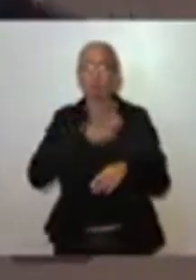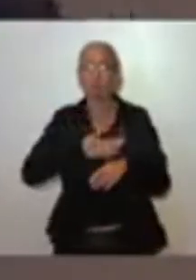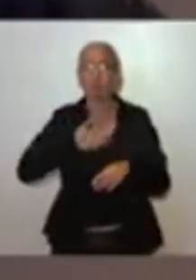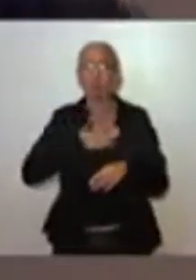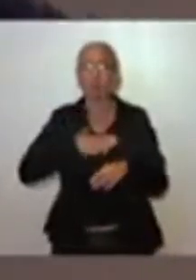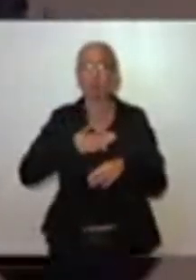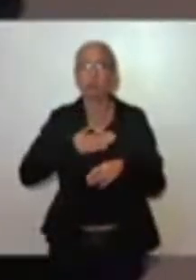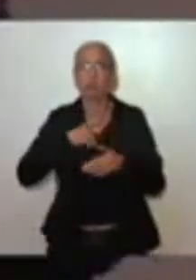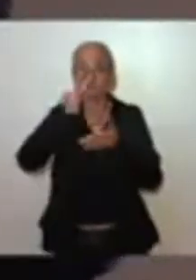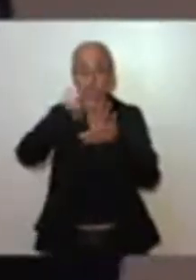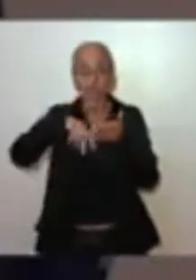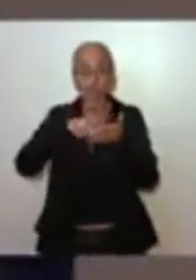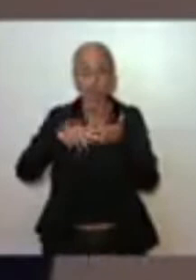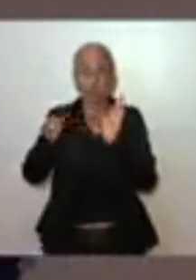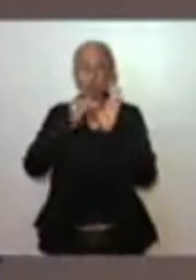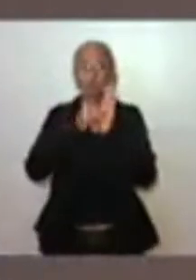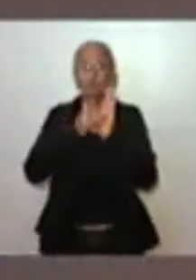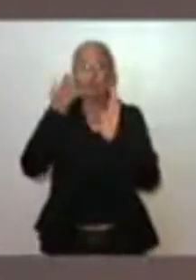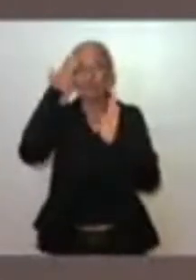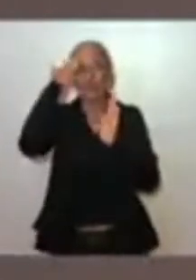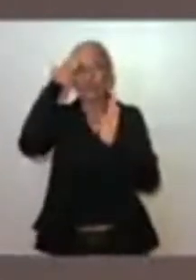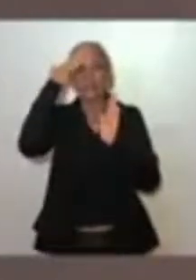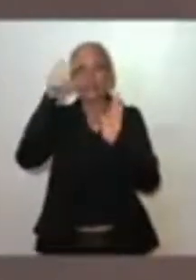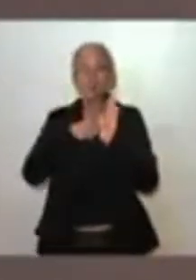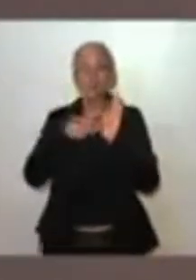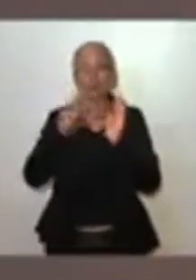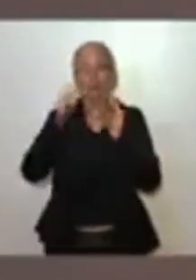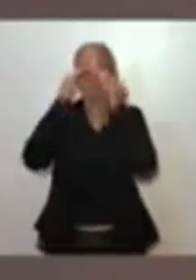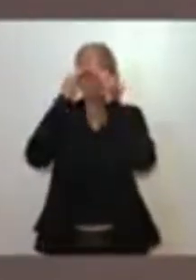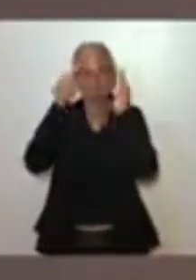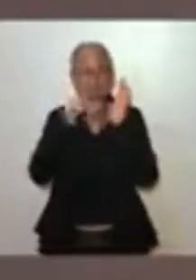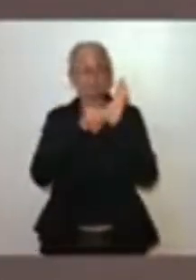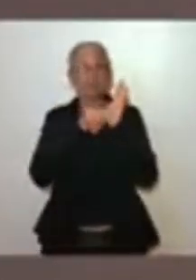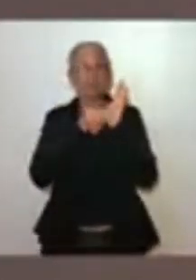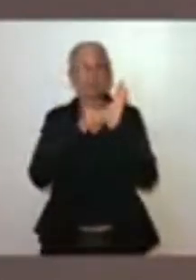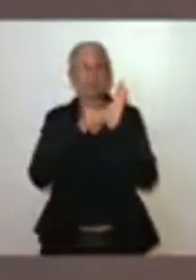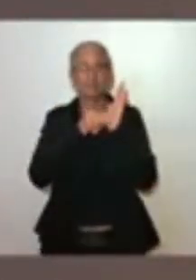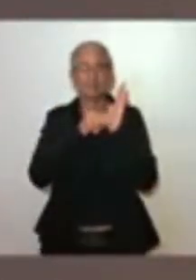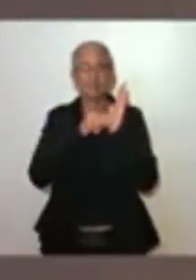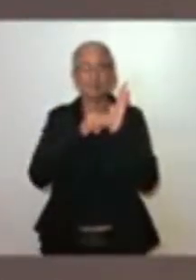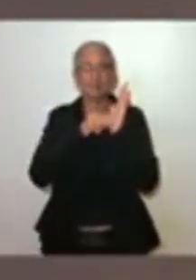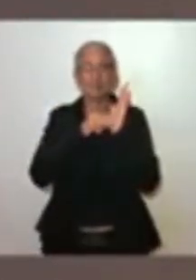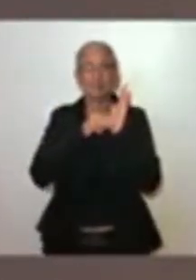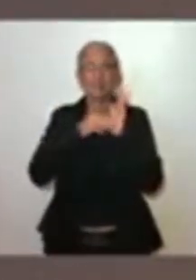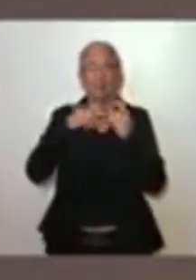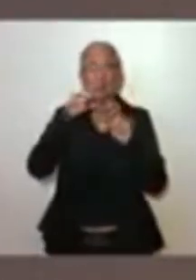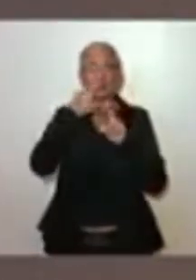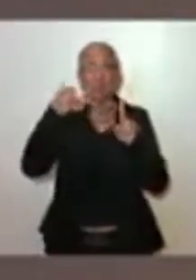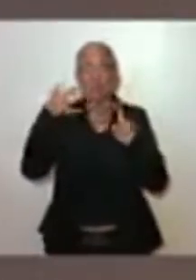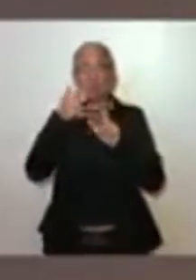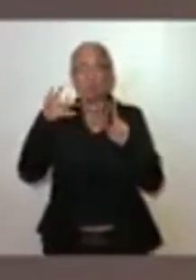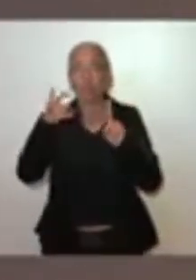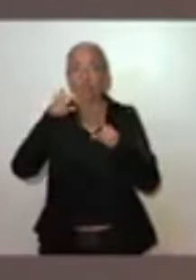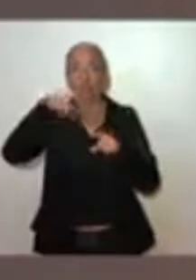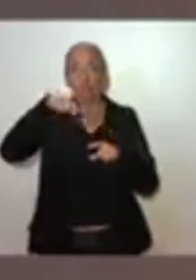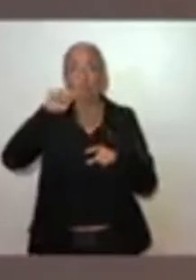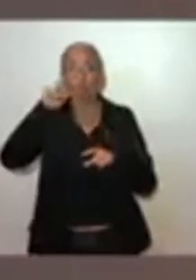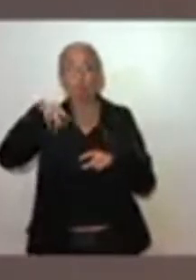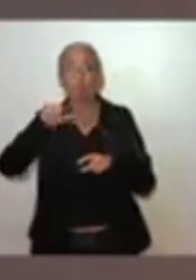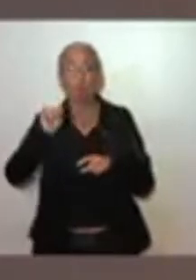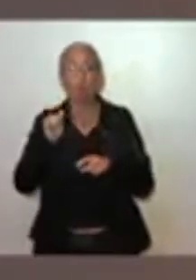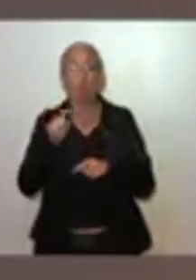são Mestres tá bom Obrigado vou obedecer Netflix Amazon Amazon Prime